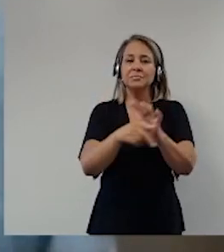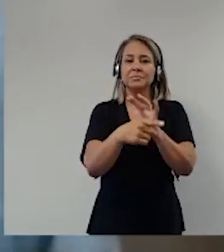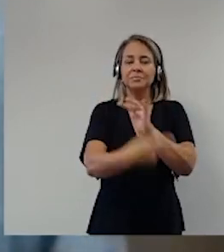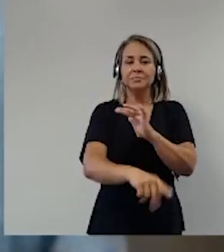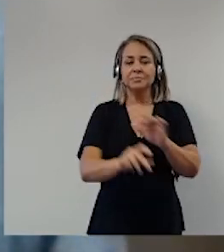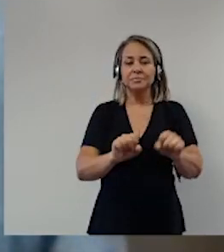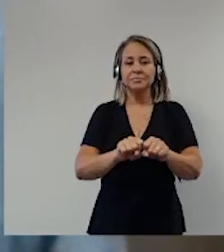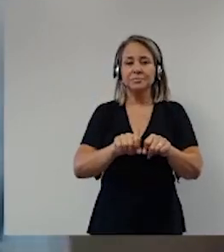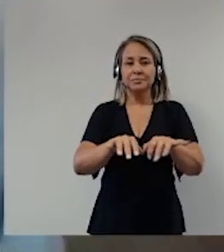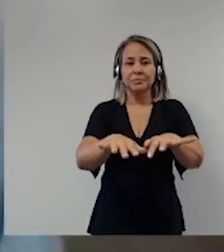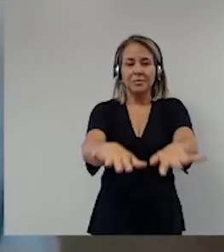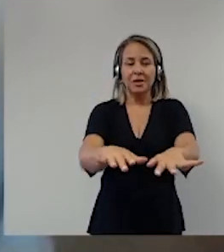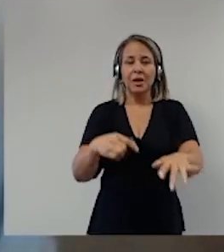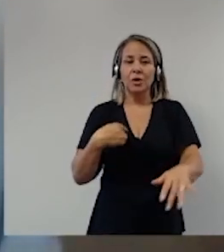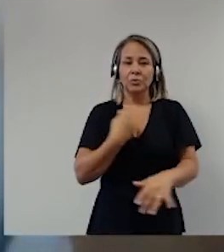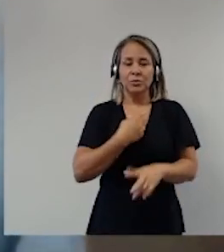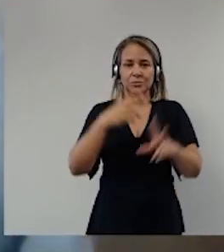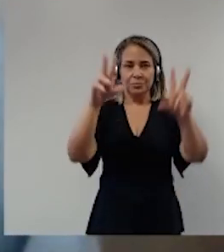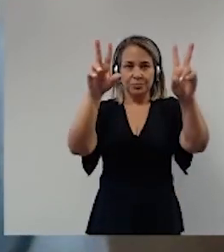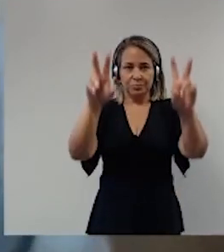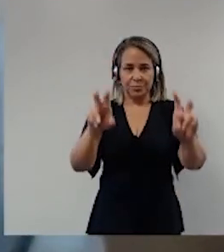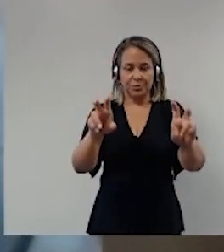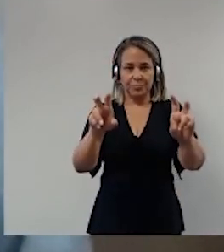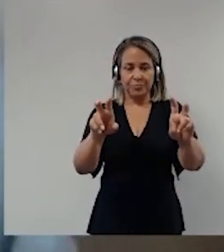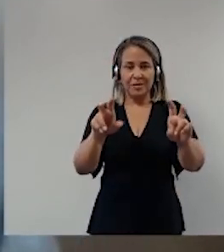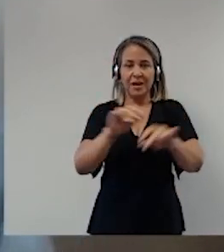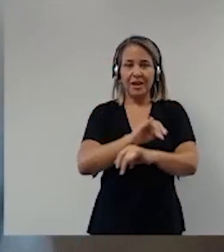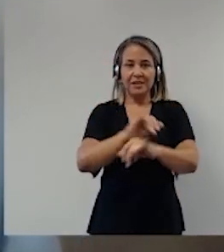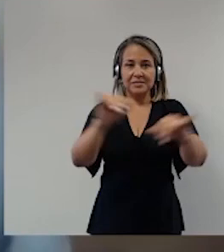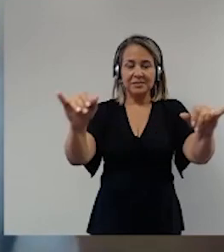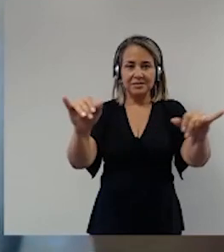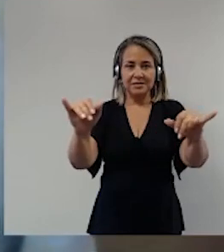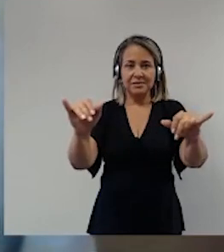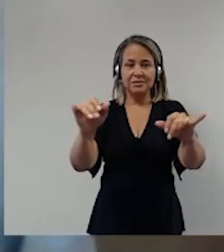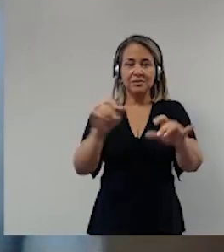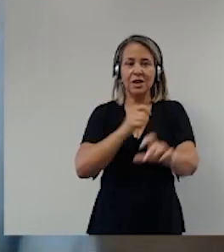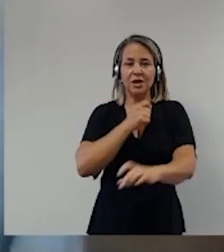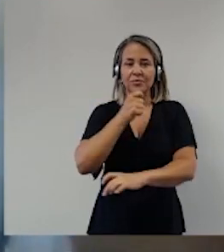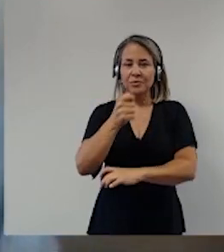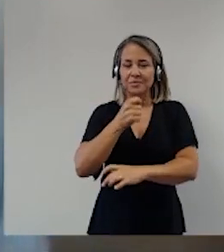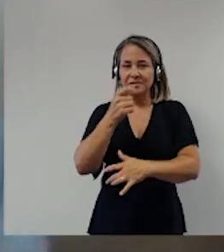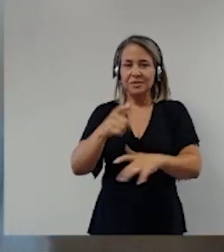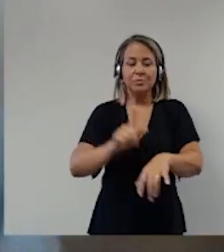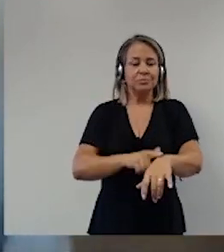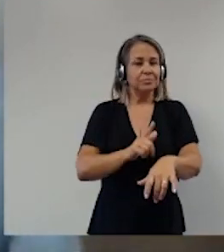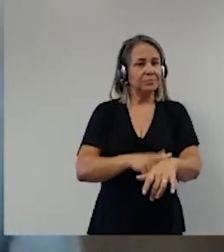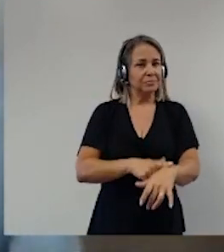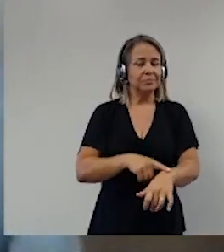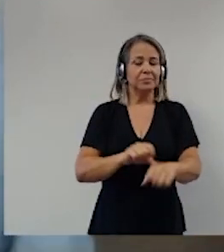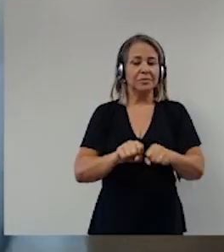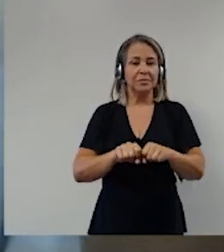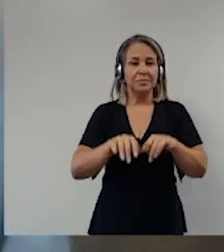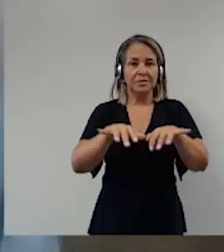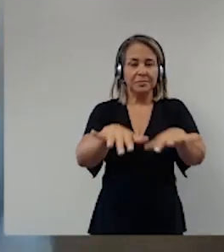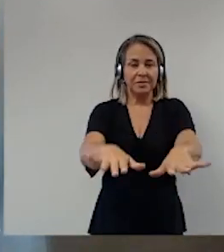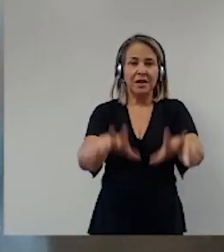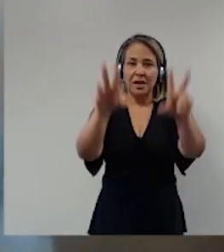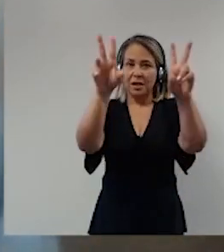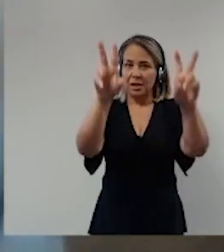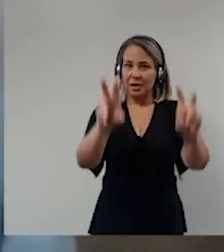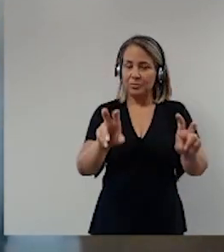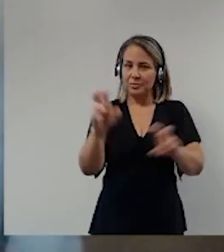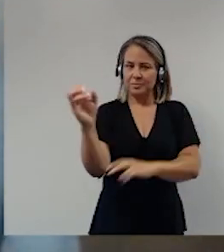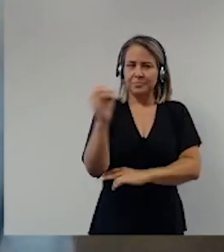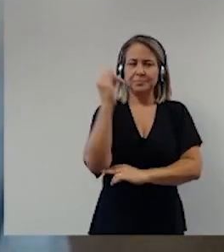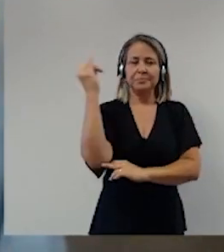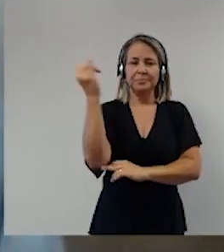tópico específico desse nosso painel é acesso à informação em tempo de pandemia. É um tema efetivamente muito